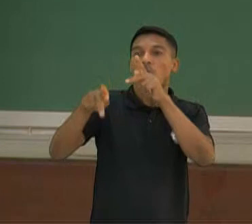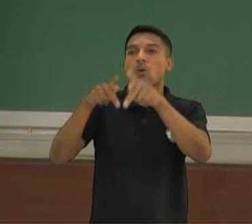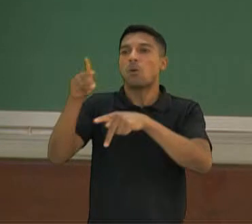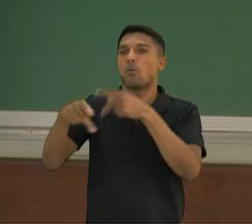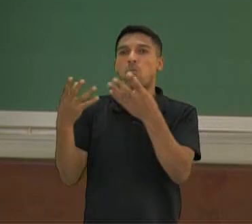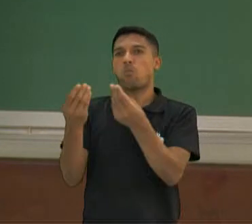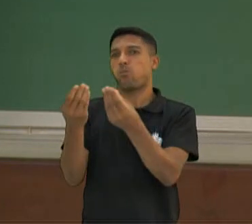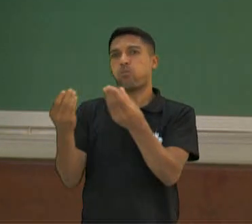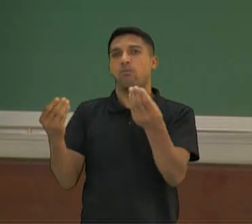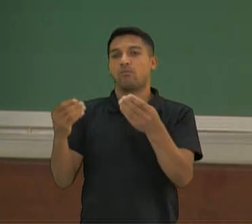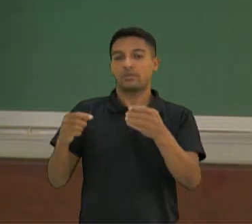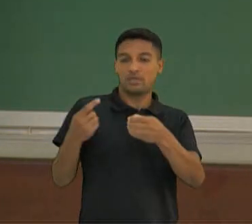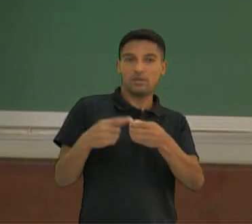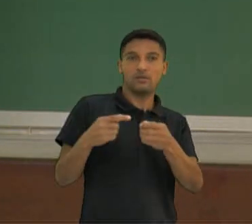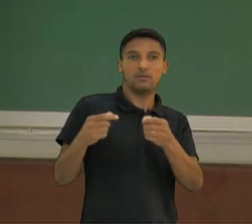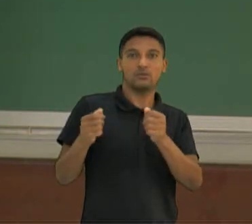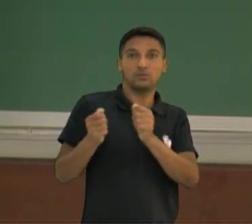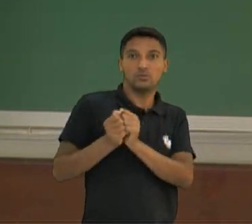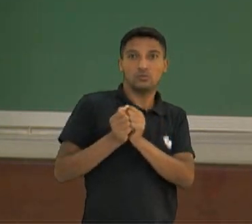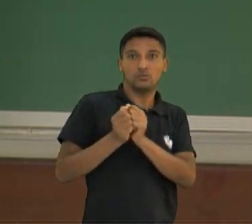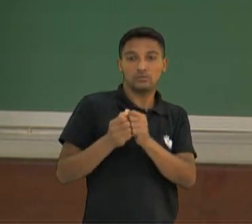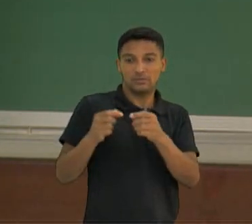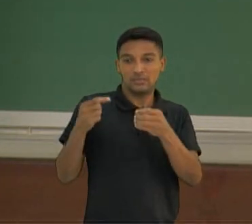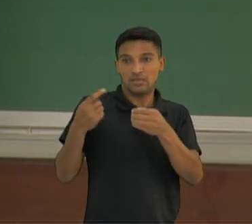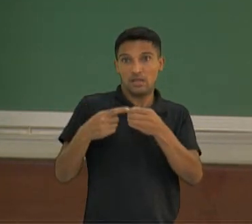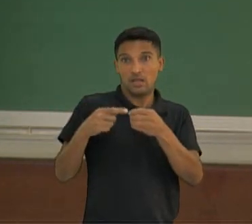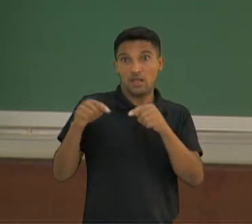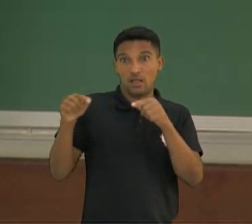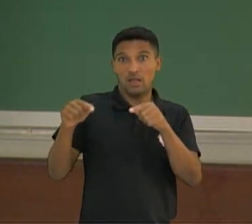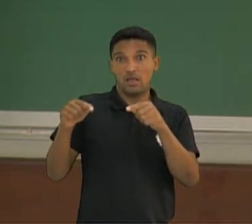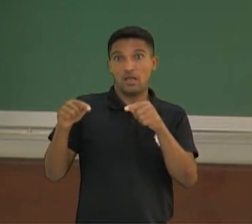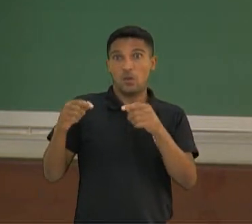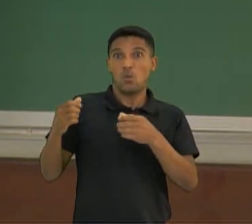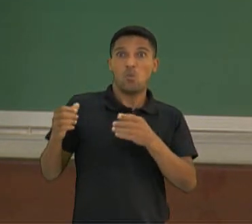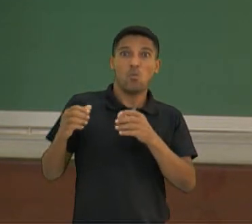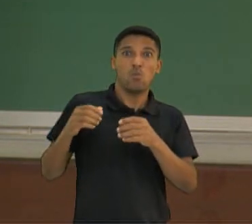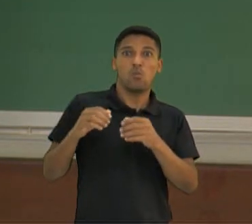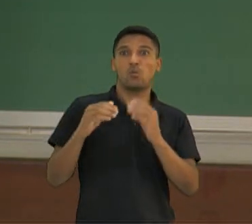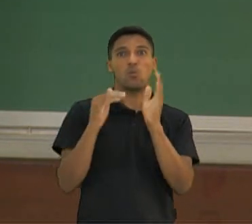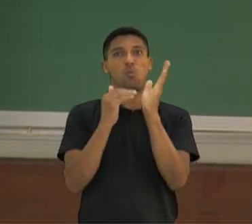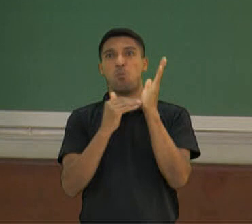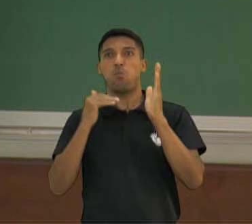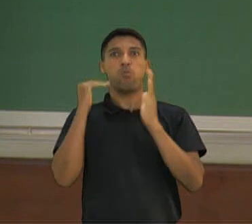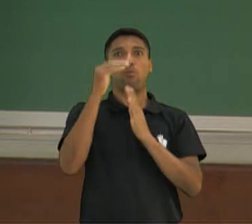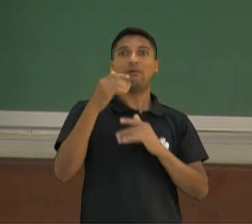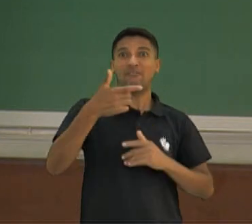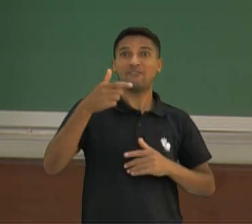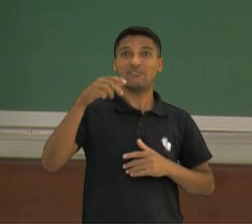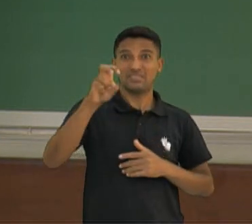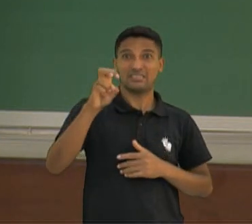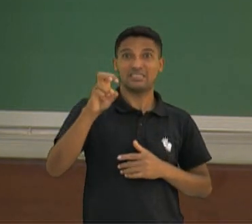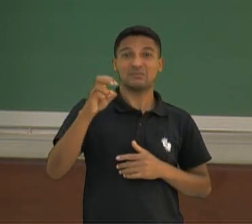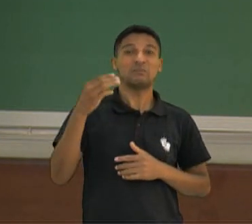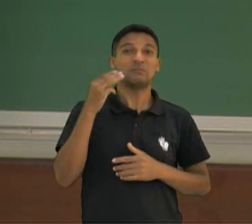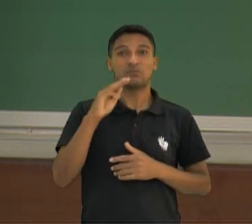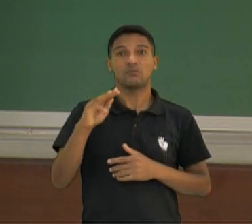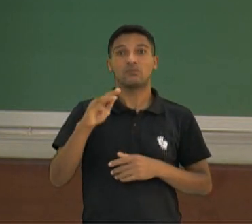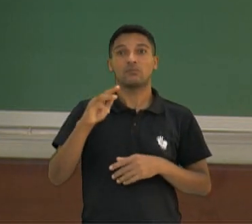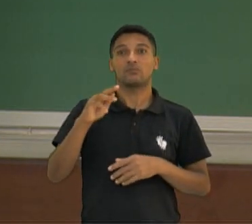essa é a população de Seul. Com a região metropolitana, a gente dá um salto lá para 25 milhões. Beleza?